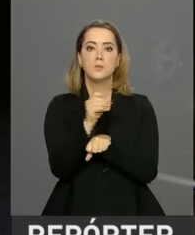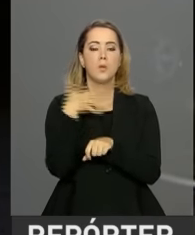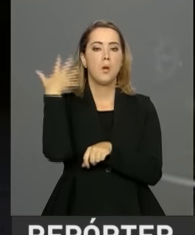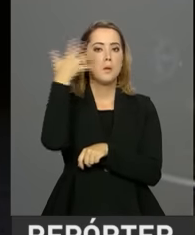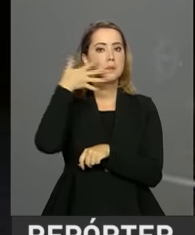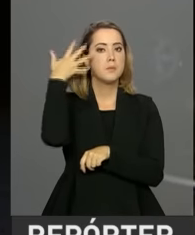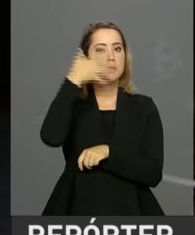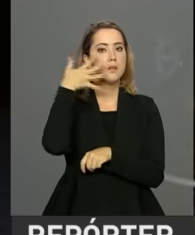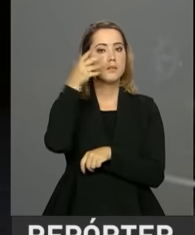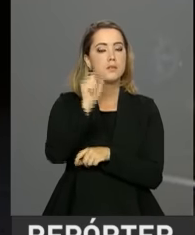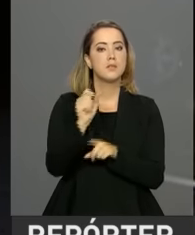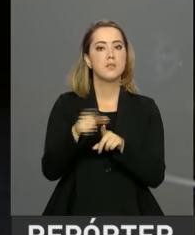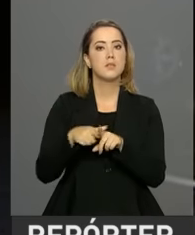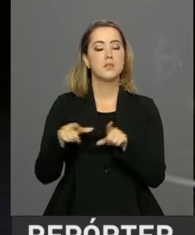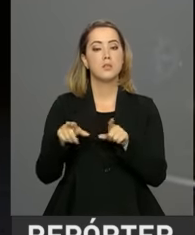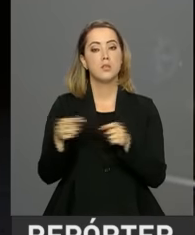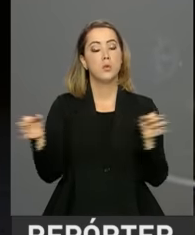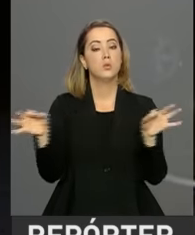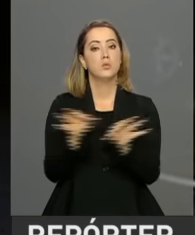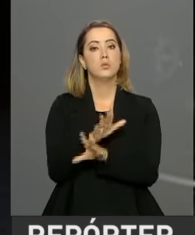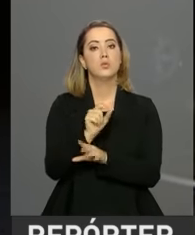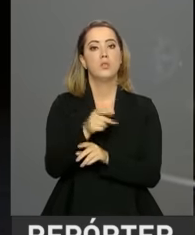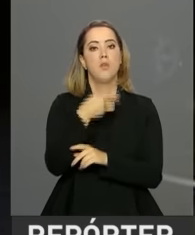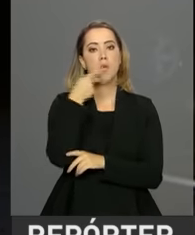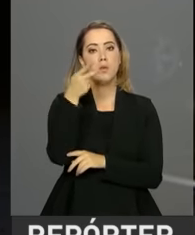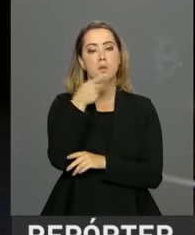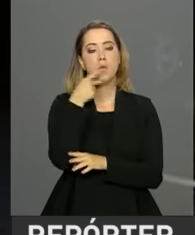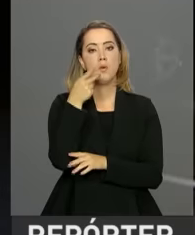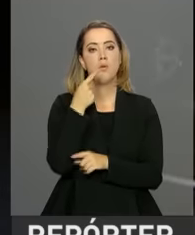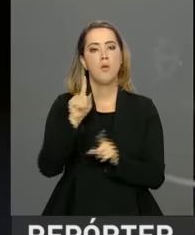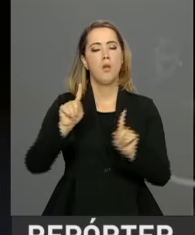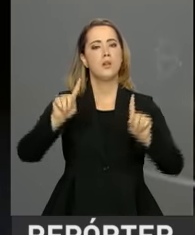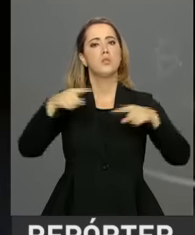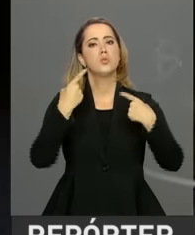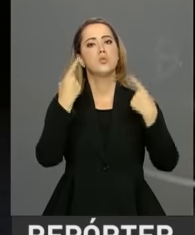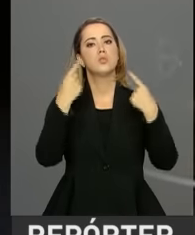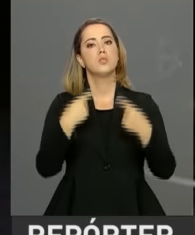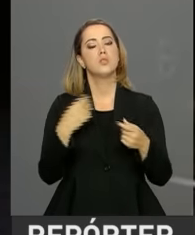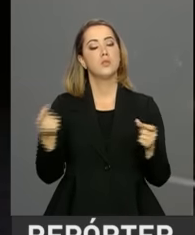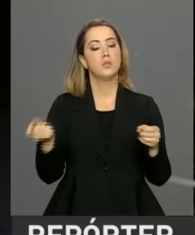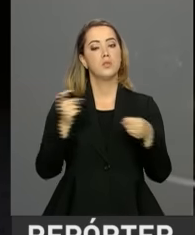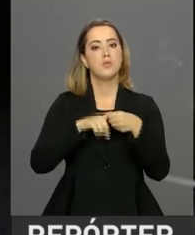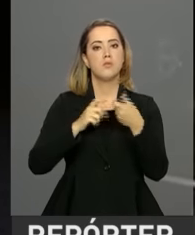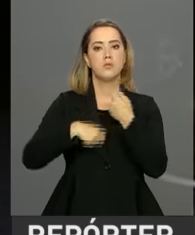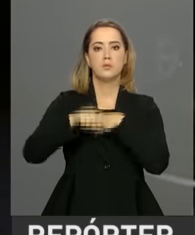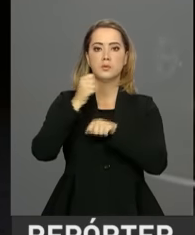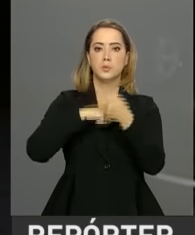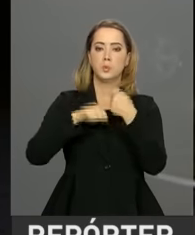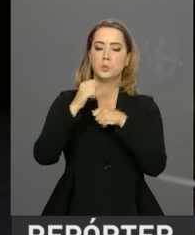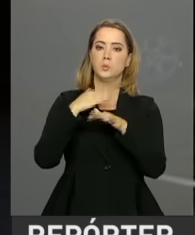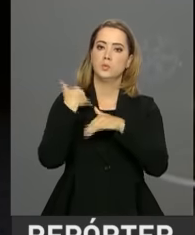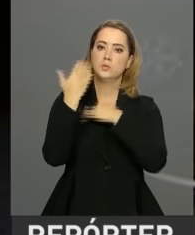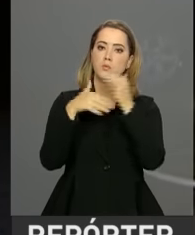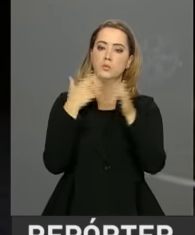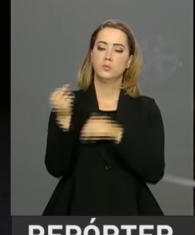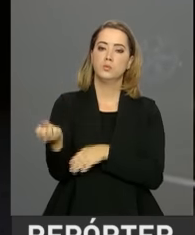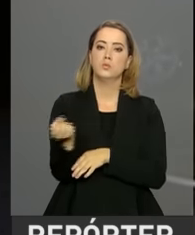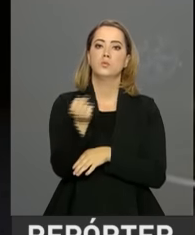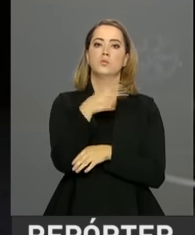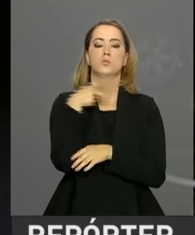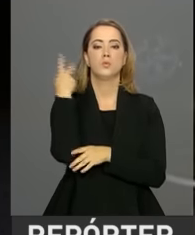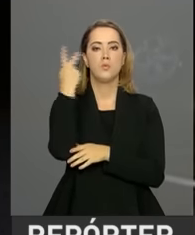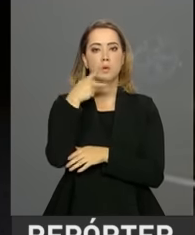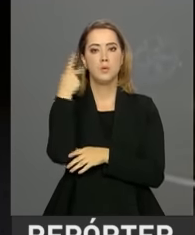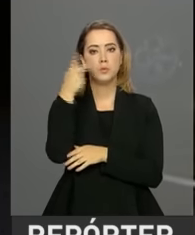de encerramento, onde ele fala sobre os desafios para a retomada do crescimento desse novo cenário político e